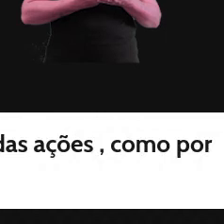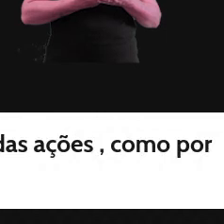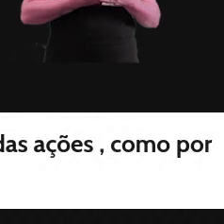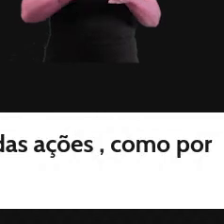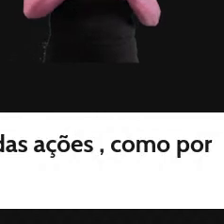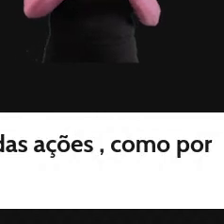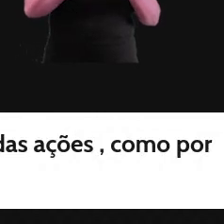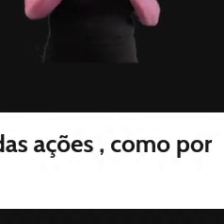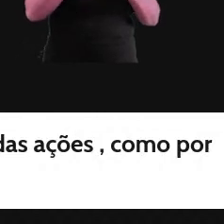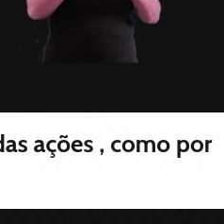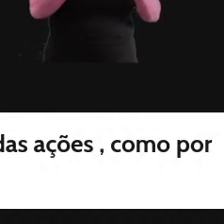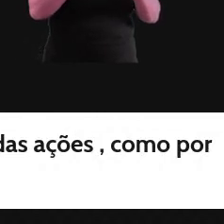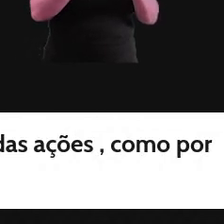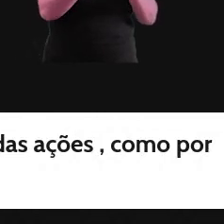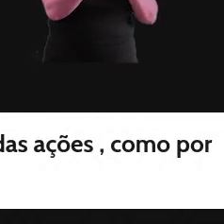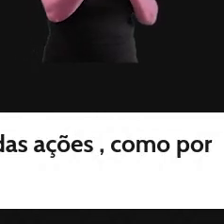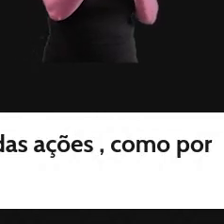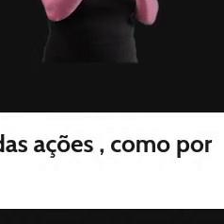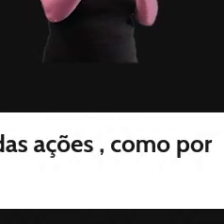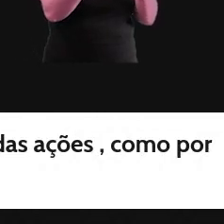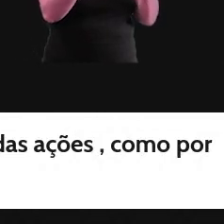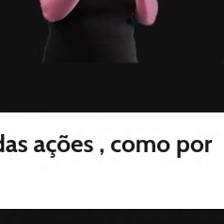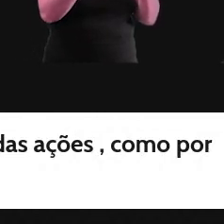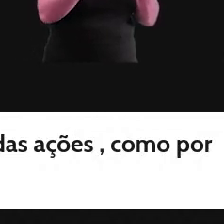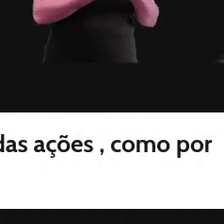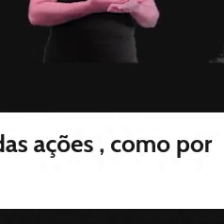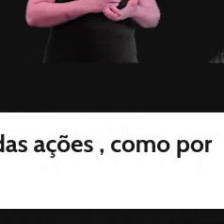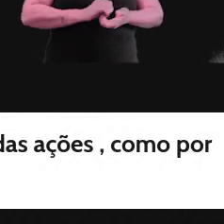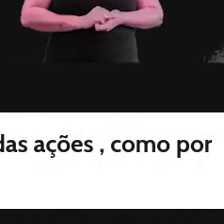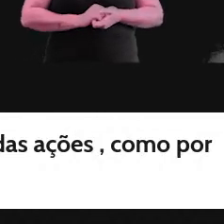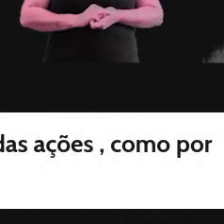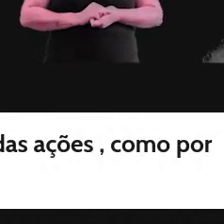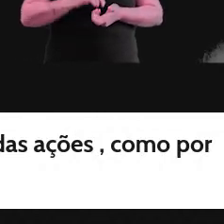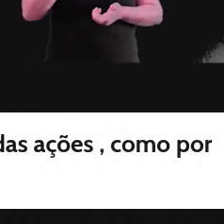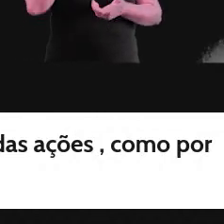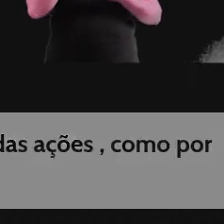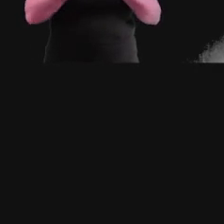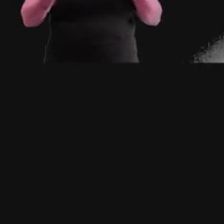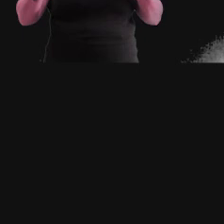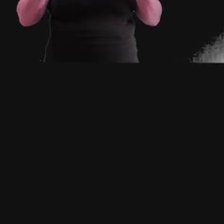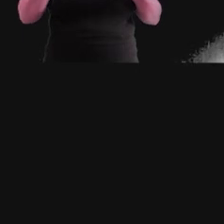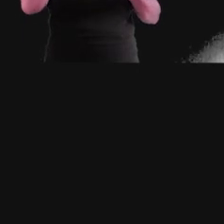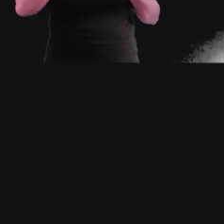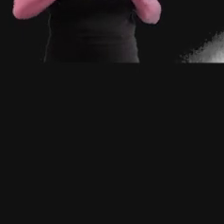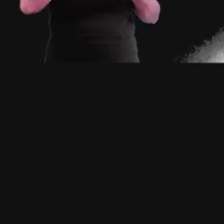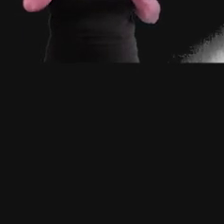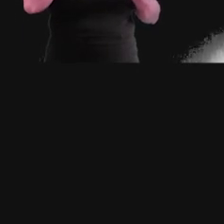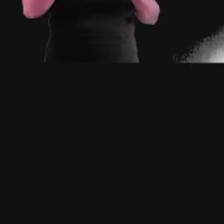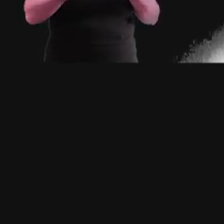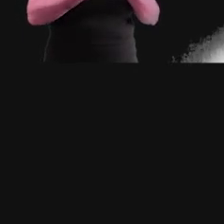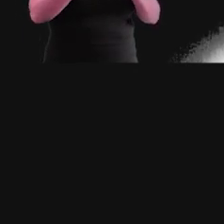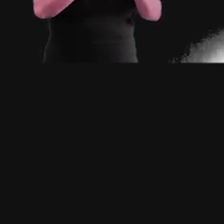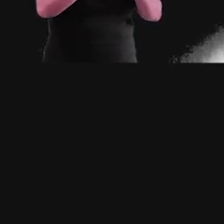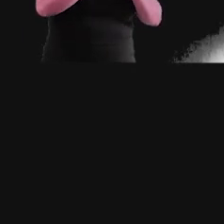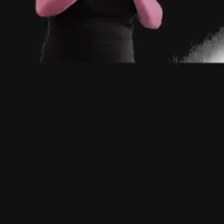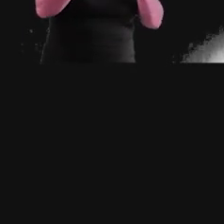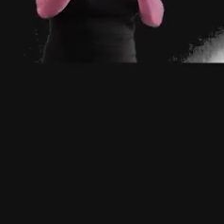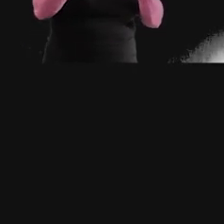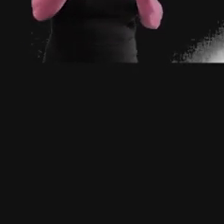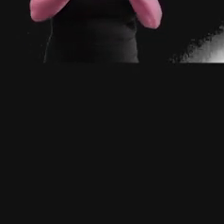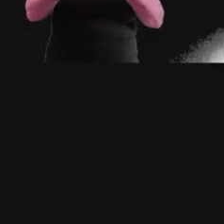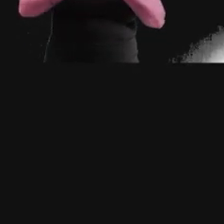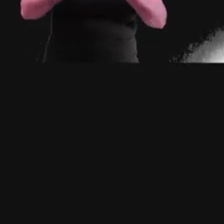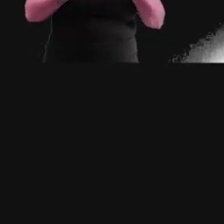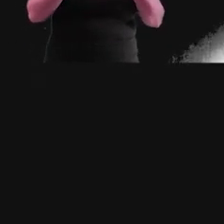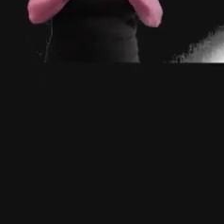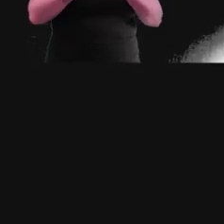determinada tendência sendo favorecida. Às vezes a gente pode perder em criticidade em relação a isso, mas são fatores